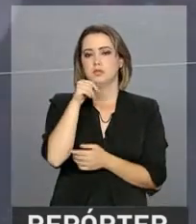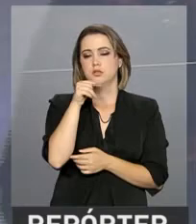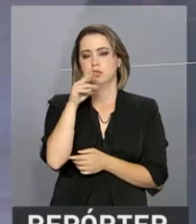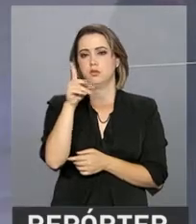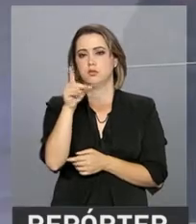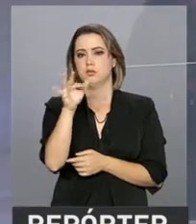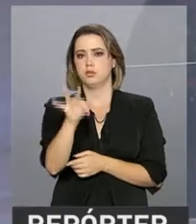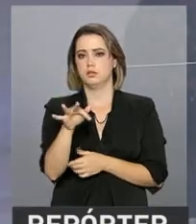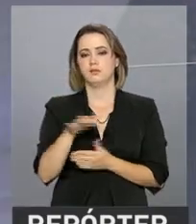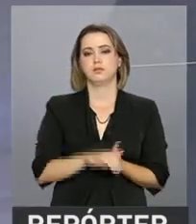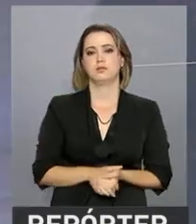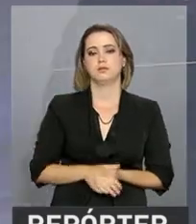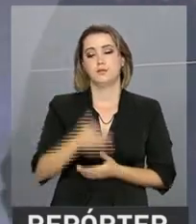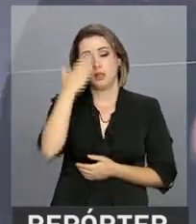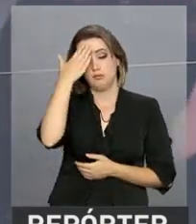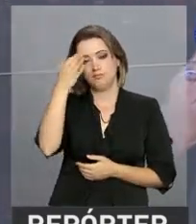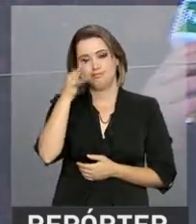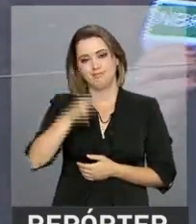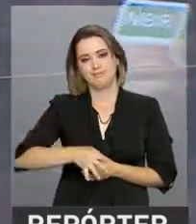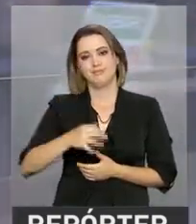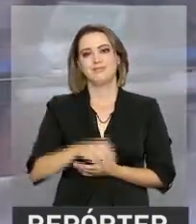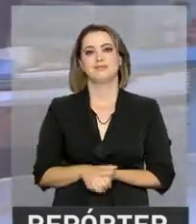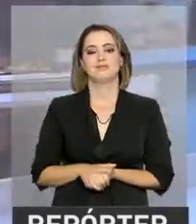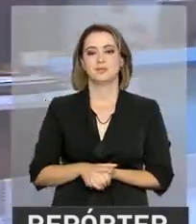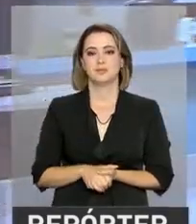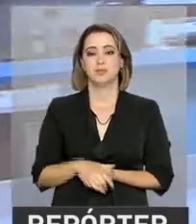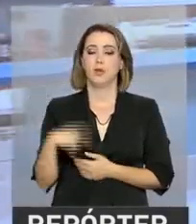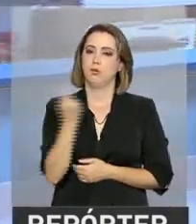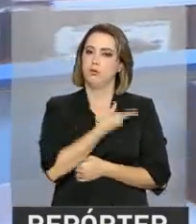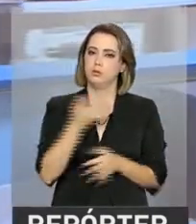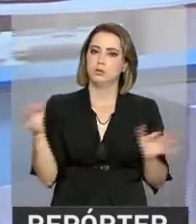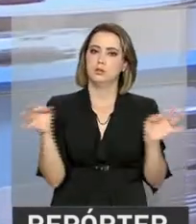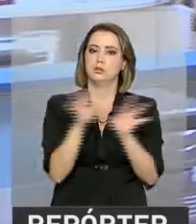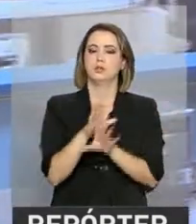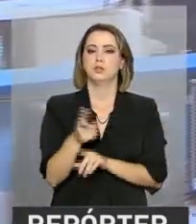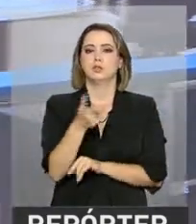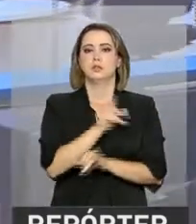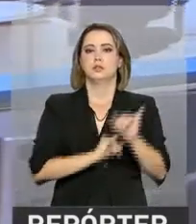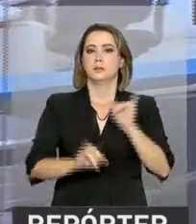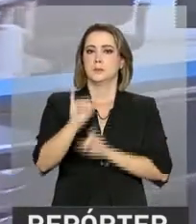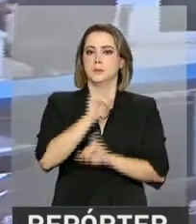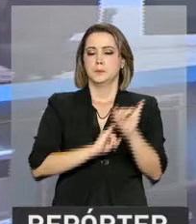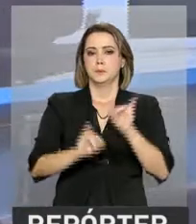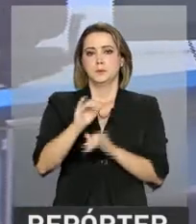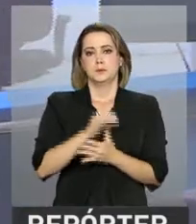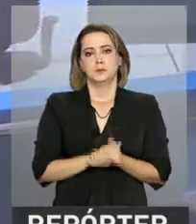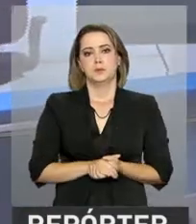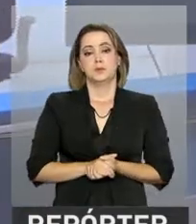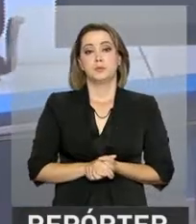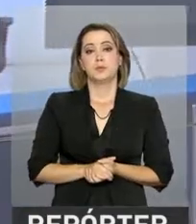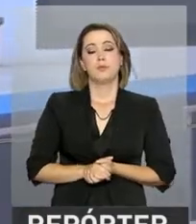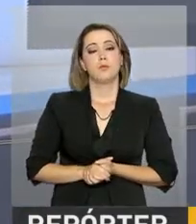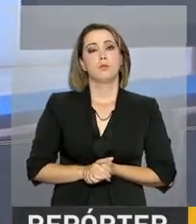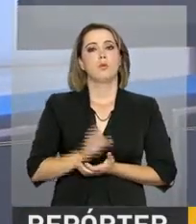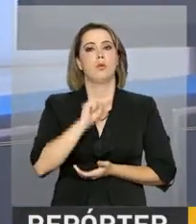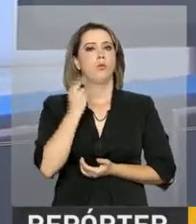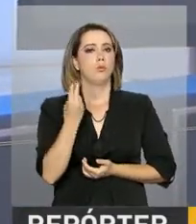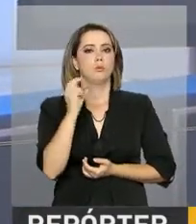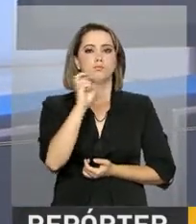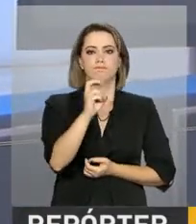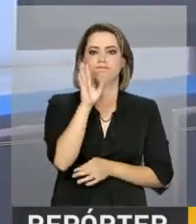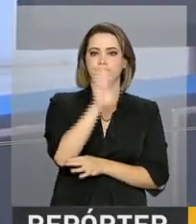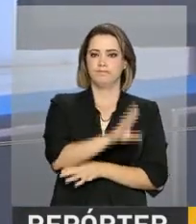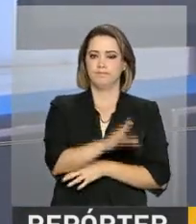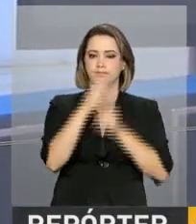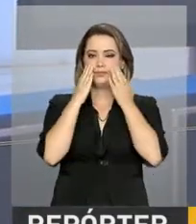nós é tudo muito obrigado pelas informações nós ficamos por aqui podemos voltar a qualquer momento com outras informações ou às cinco